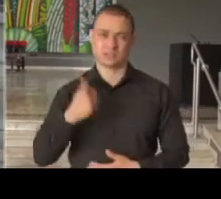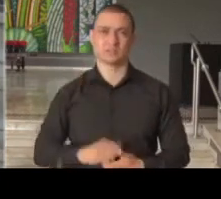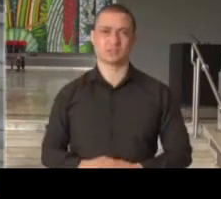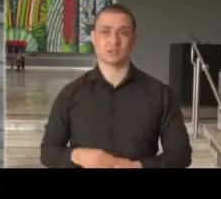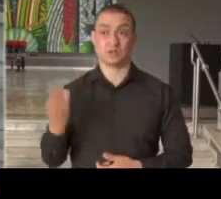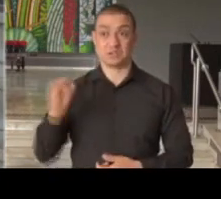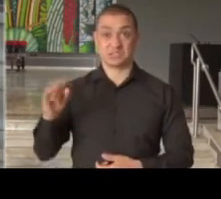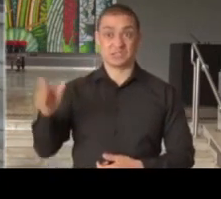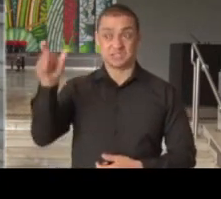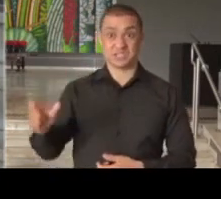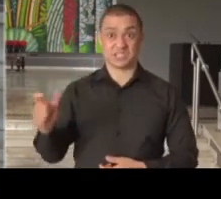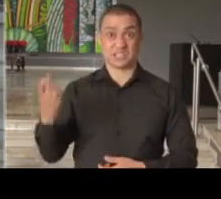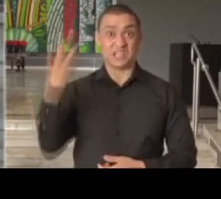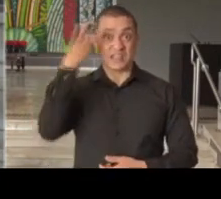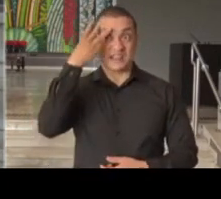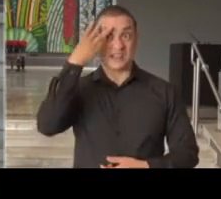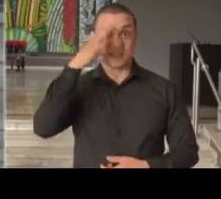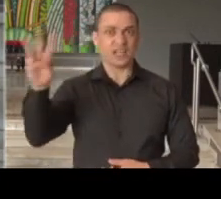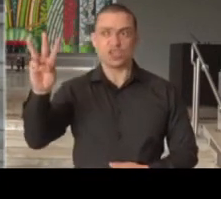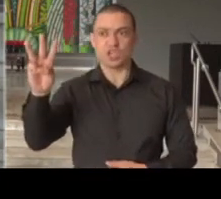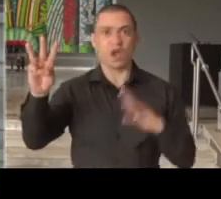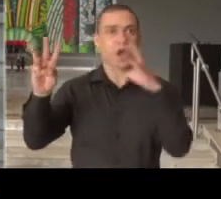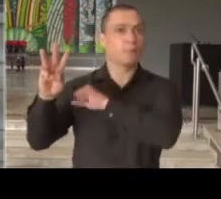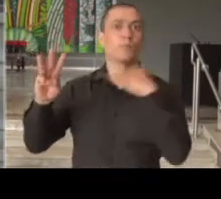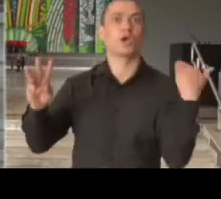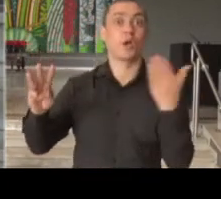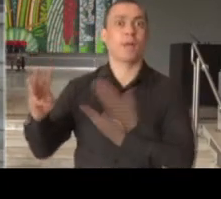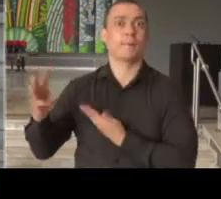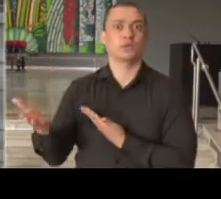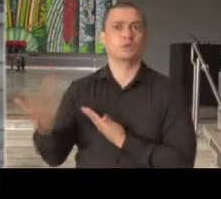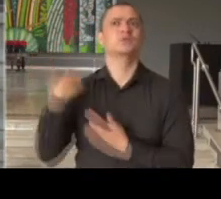que se foi em menos de 3 dias com a Covid.